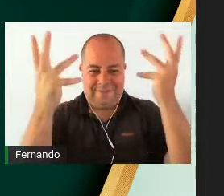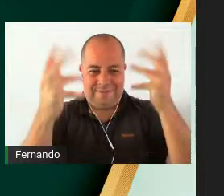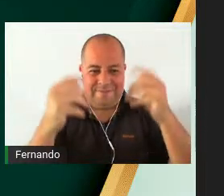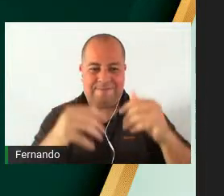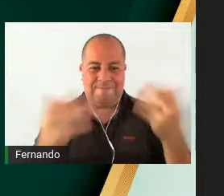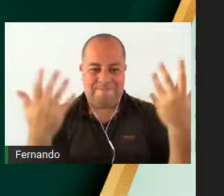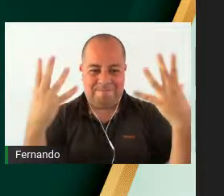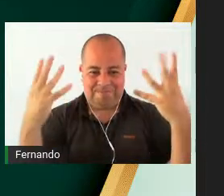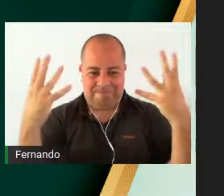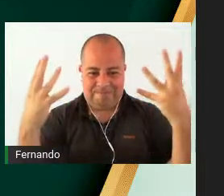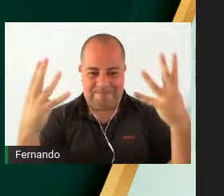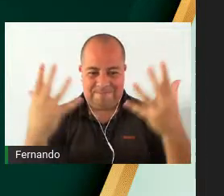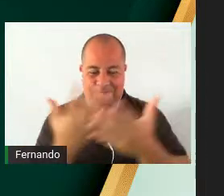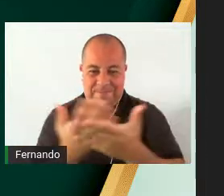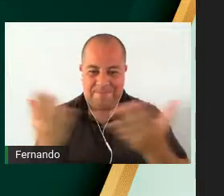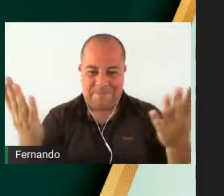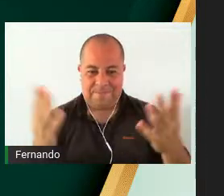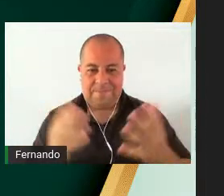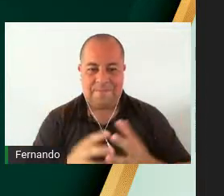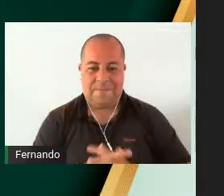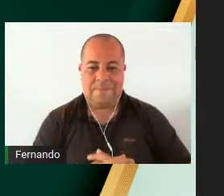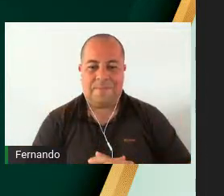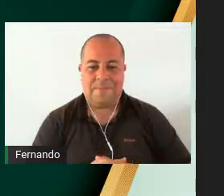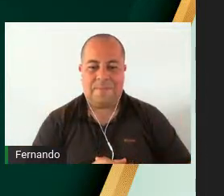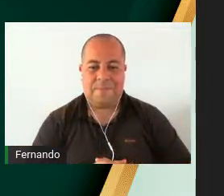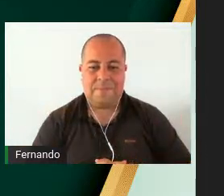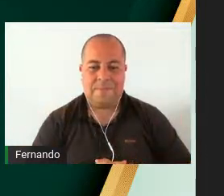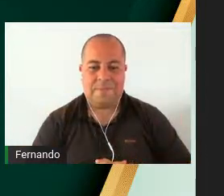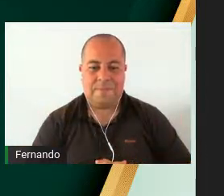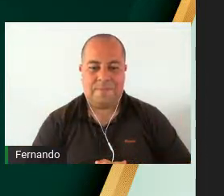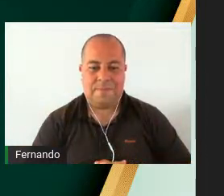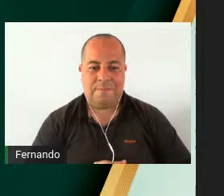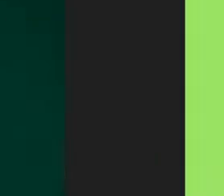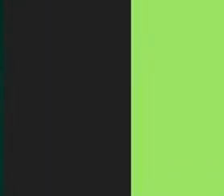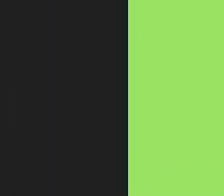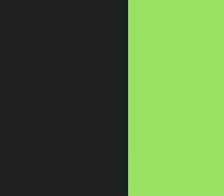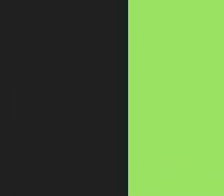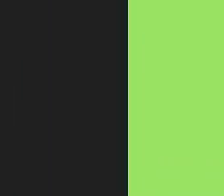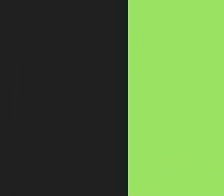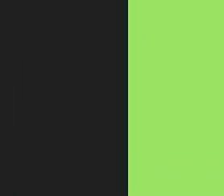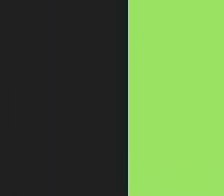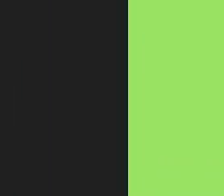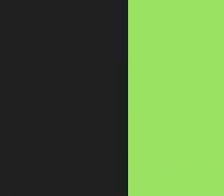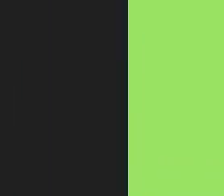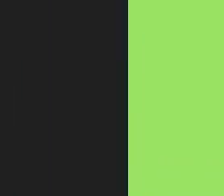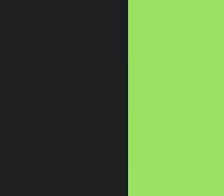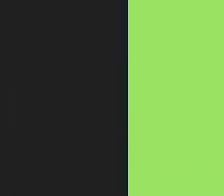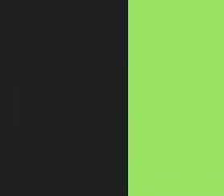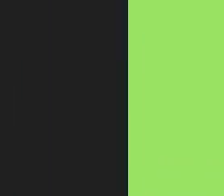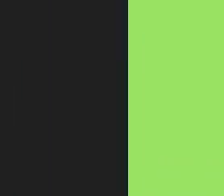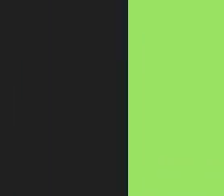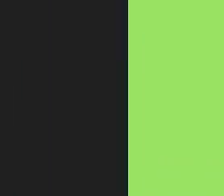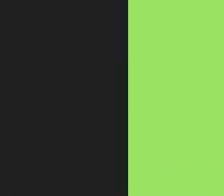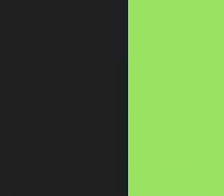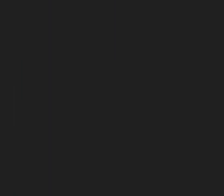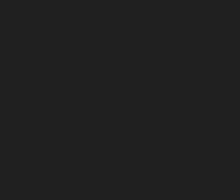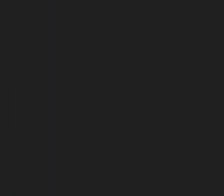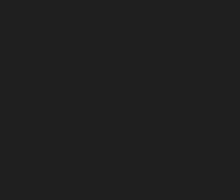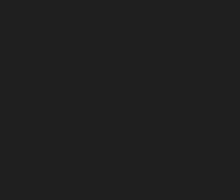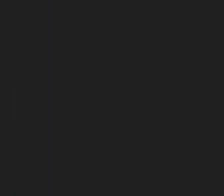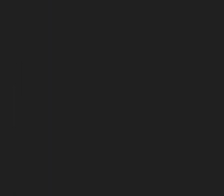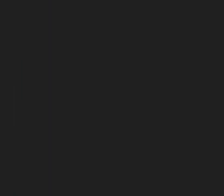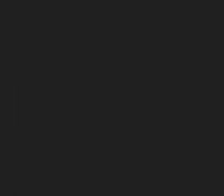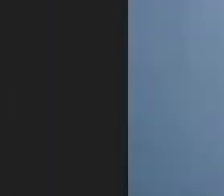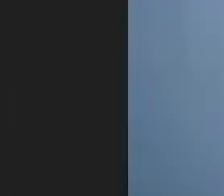Parabéns! Pode ser?